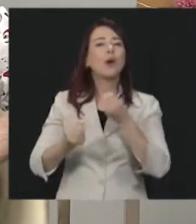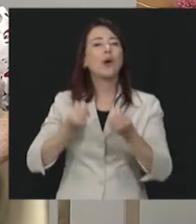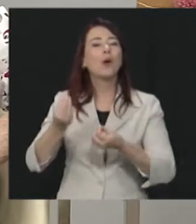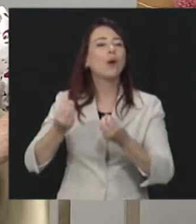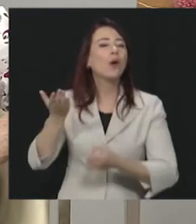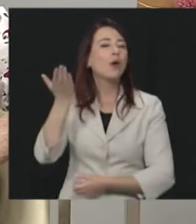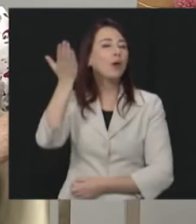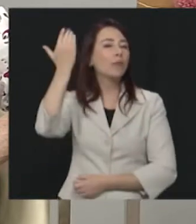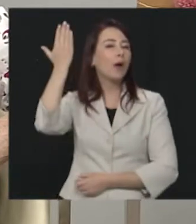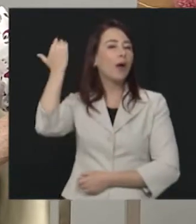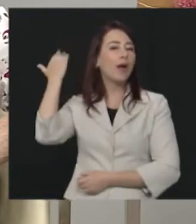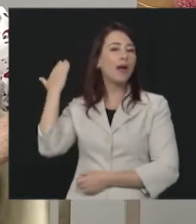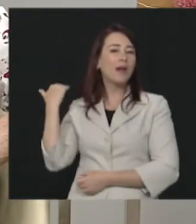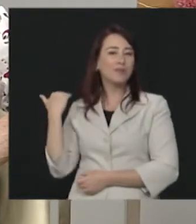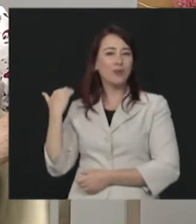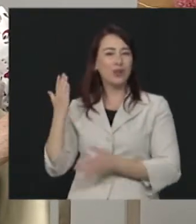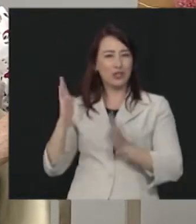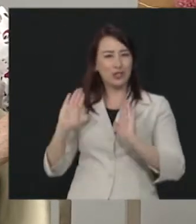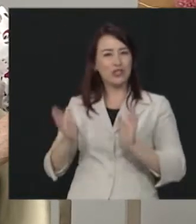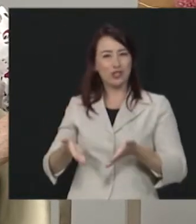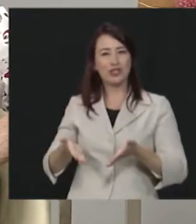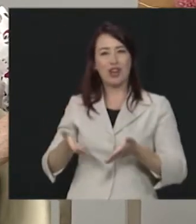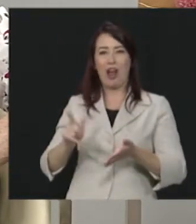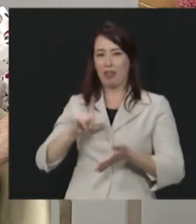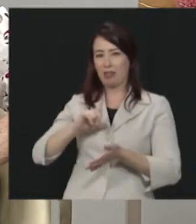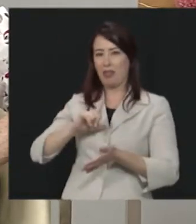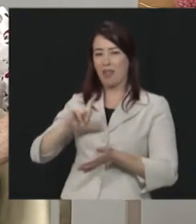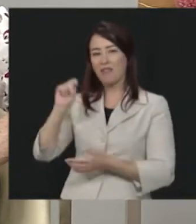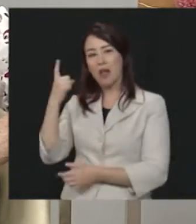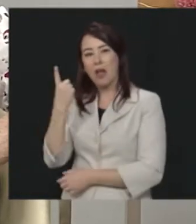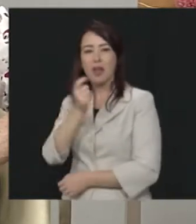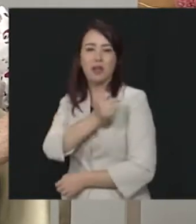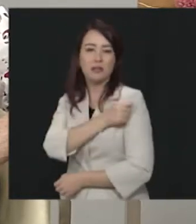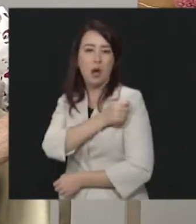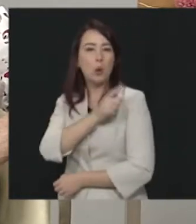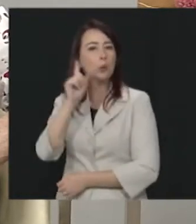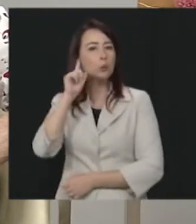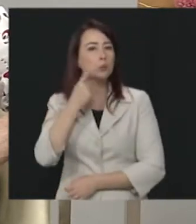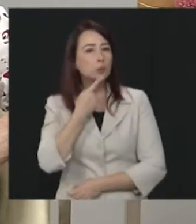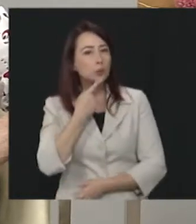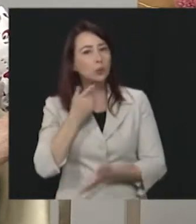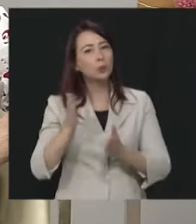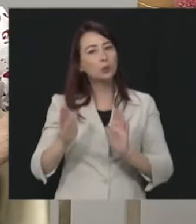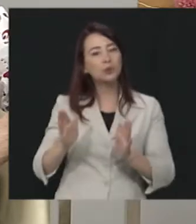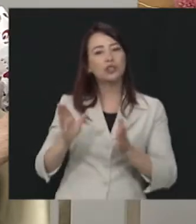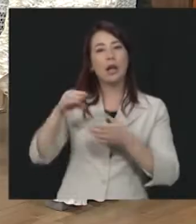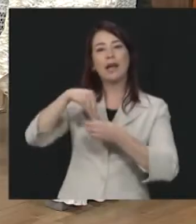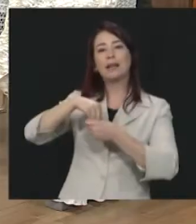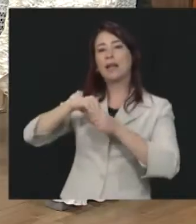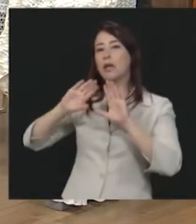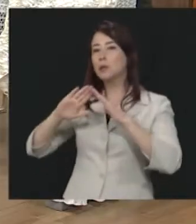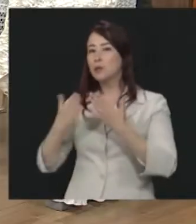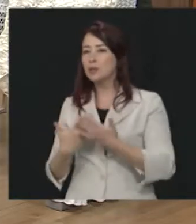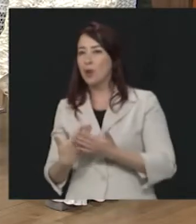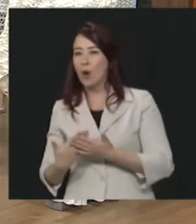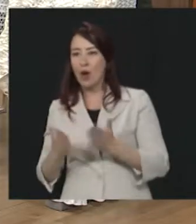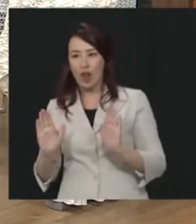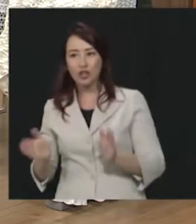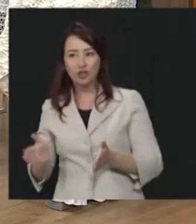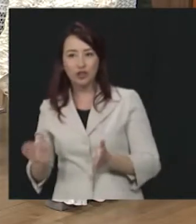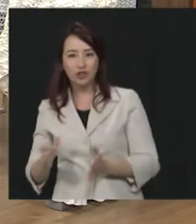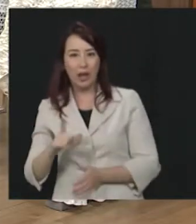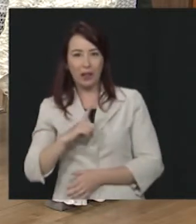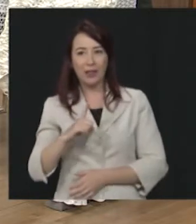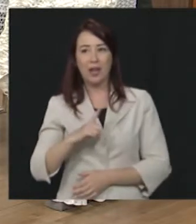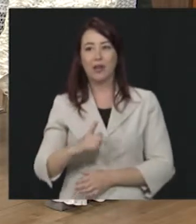nas escolas? Já passou algum aluno surdo na sua sala de aula, na escola onde a senhora lecionava? Conta pra gente.